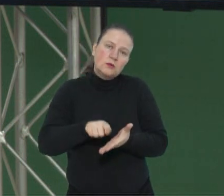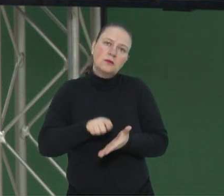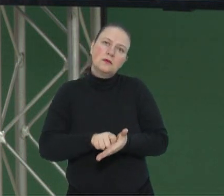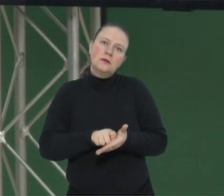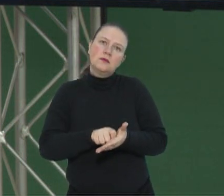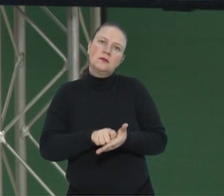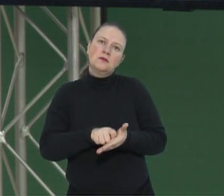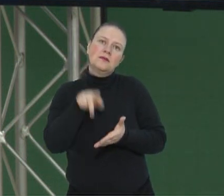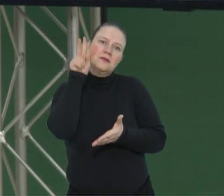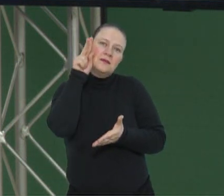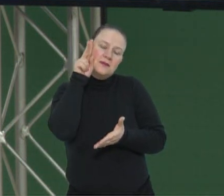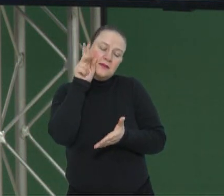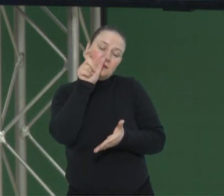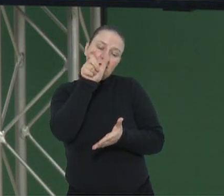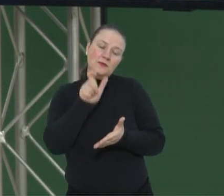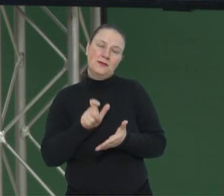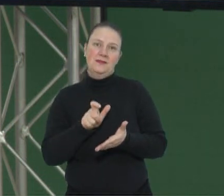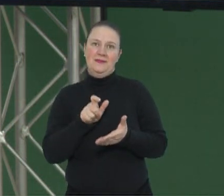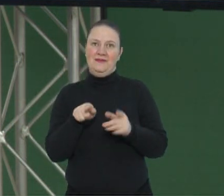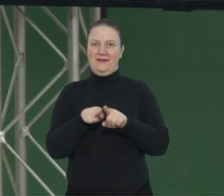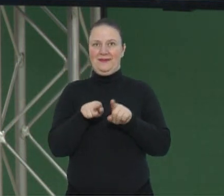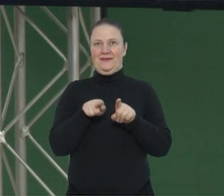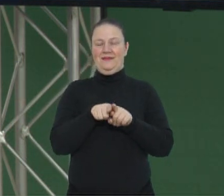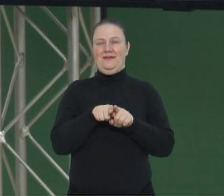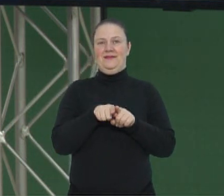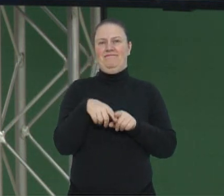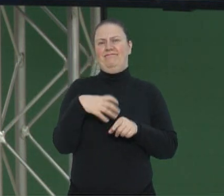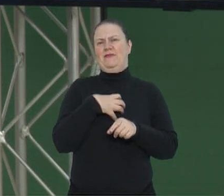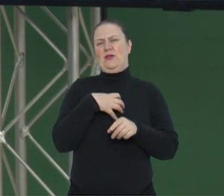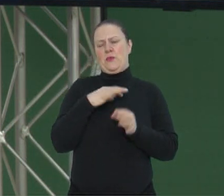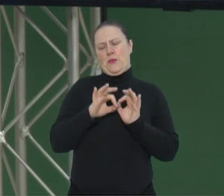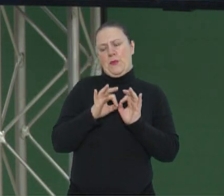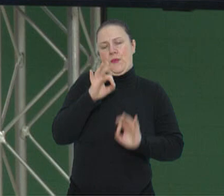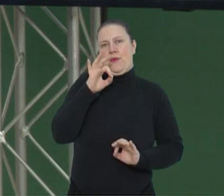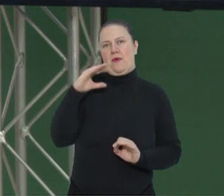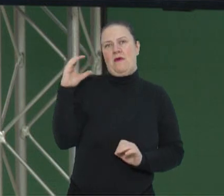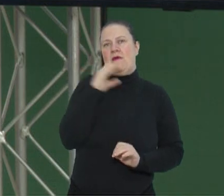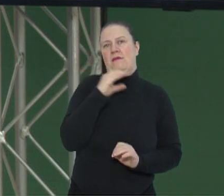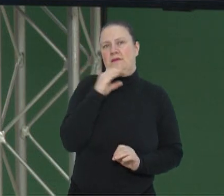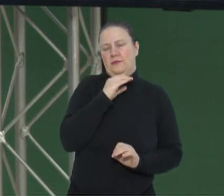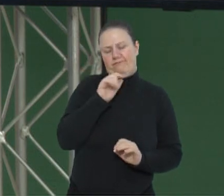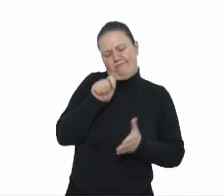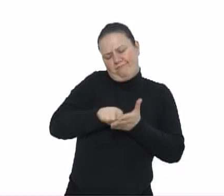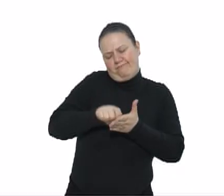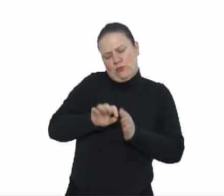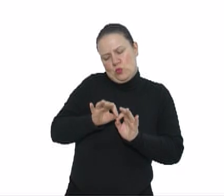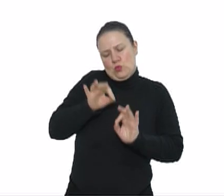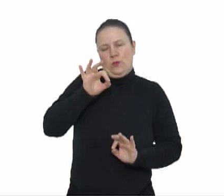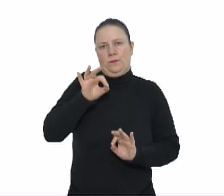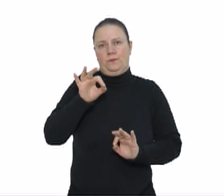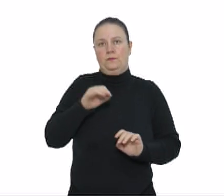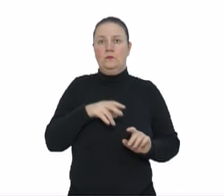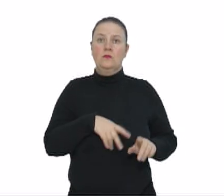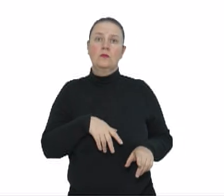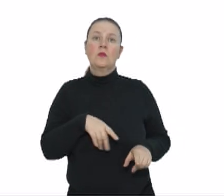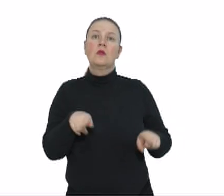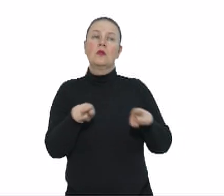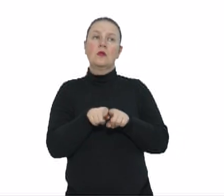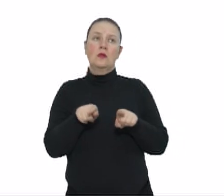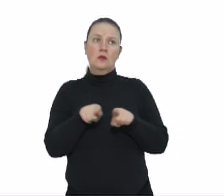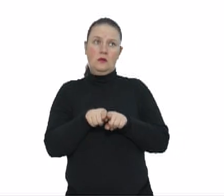faz recordar a pessoa, né? Mas é algo muito breve também. Es dormir em outra